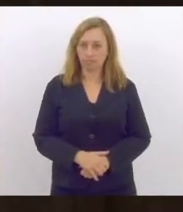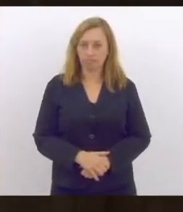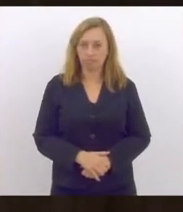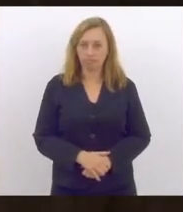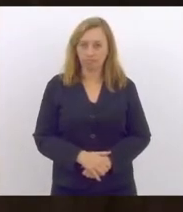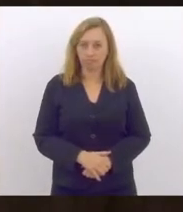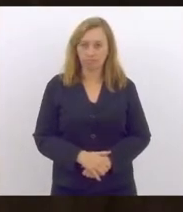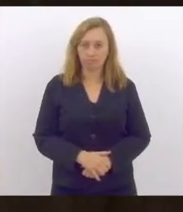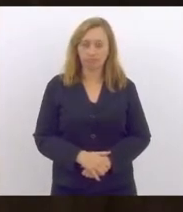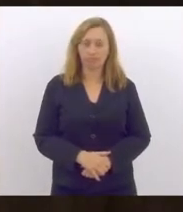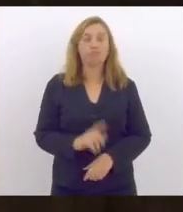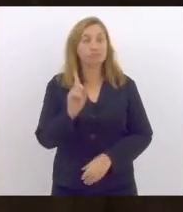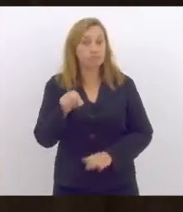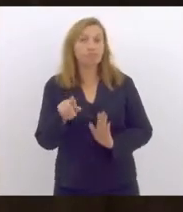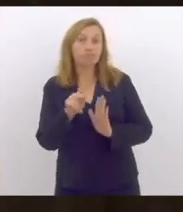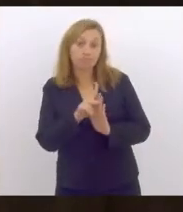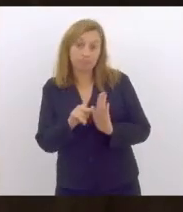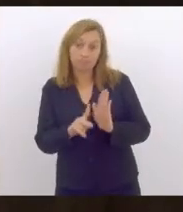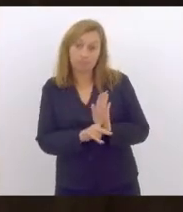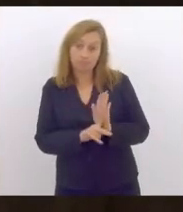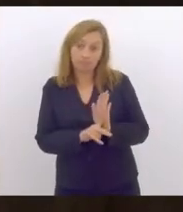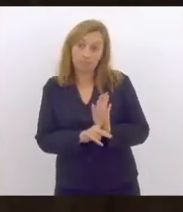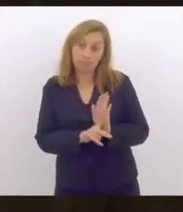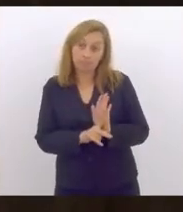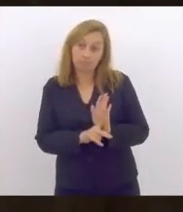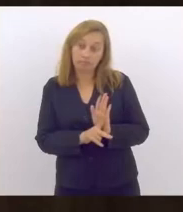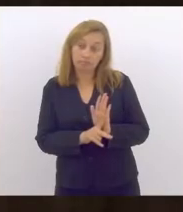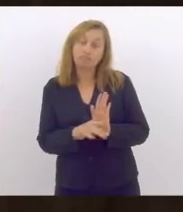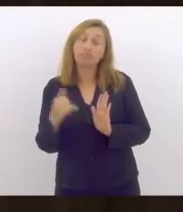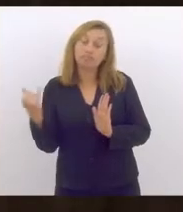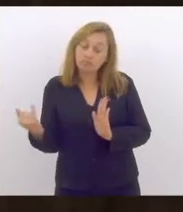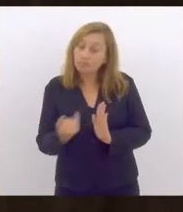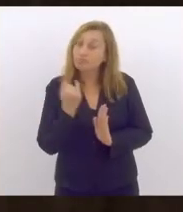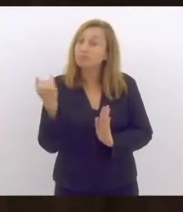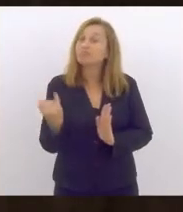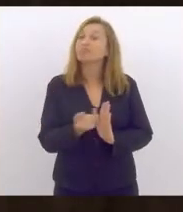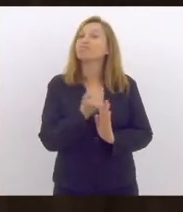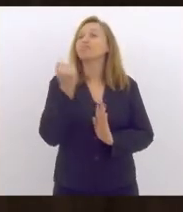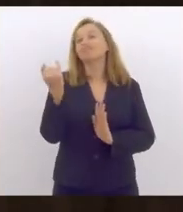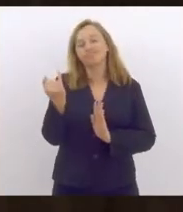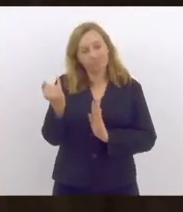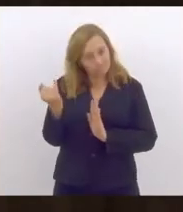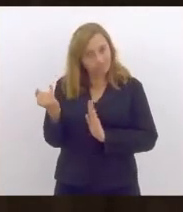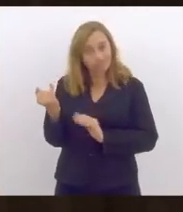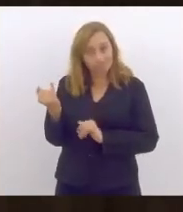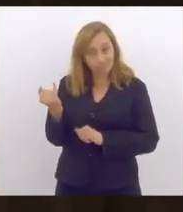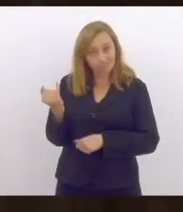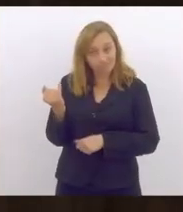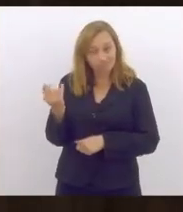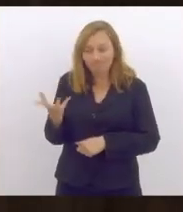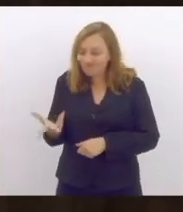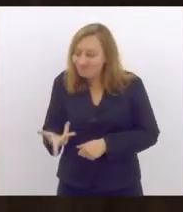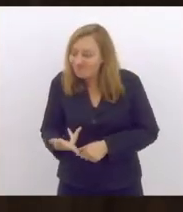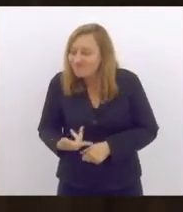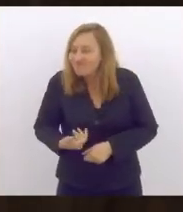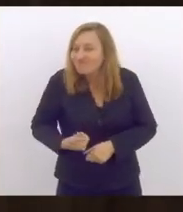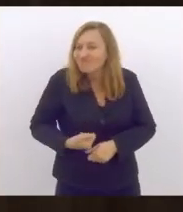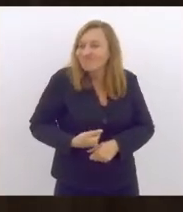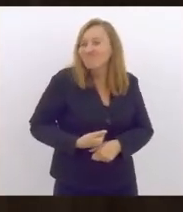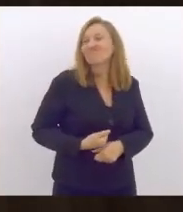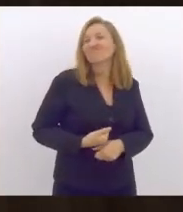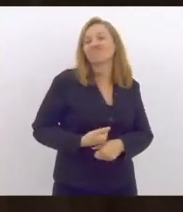É um projeto de extrema importância e de qualidade na